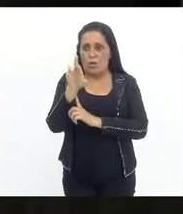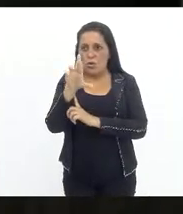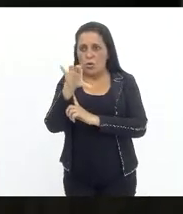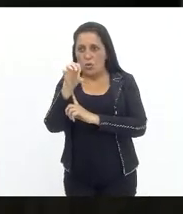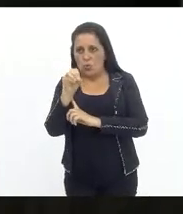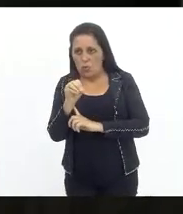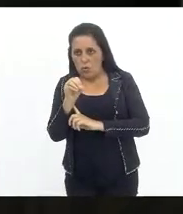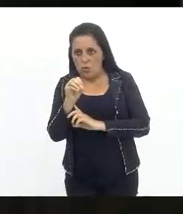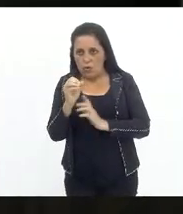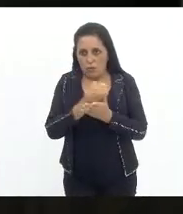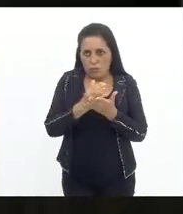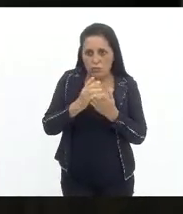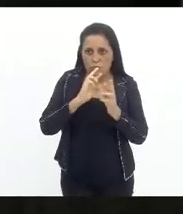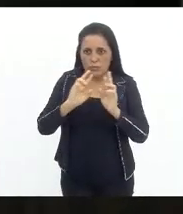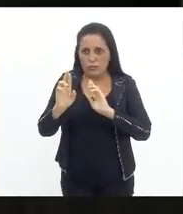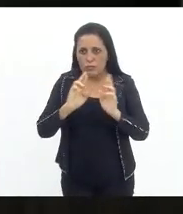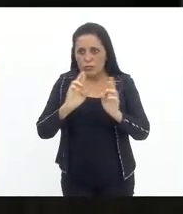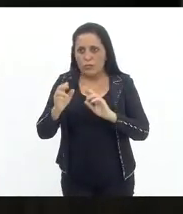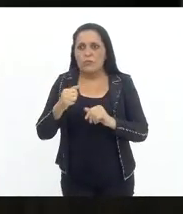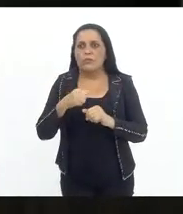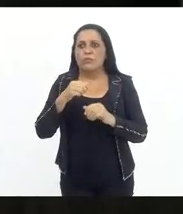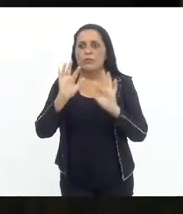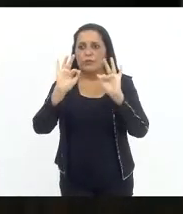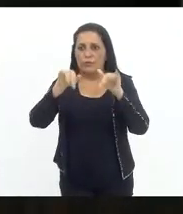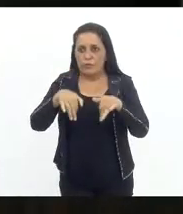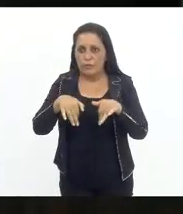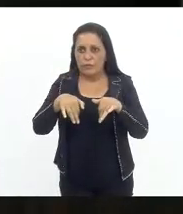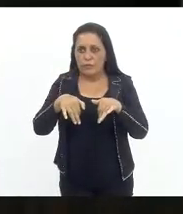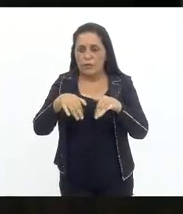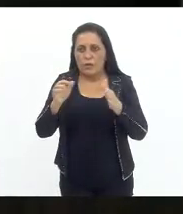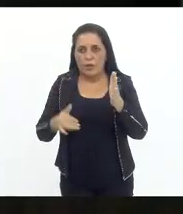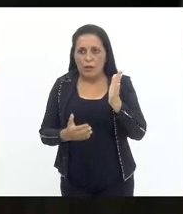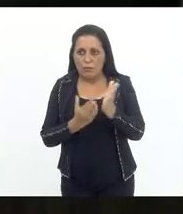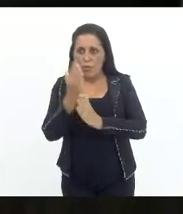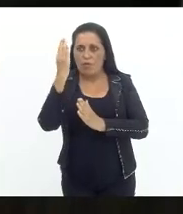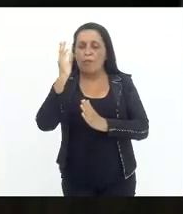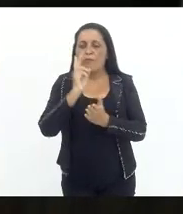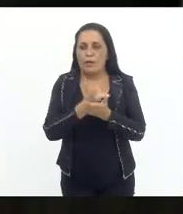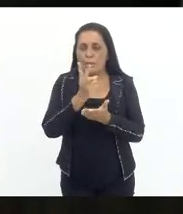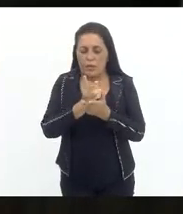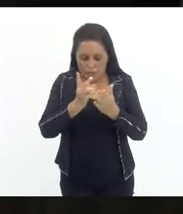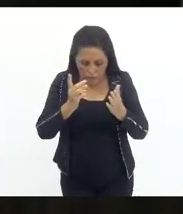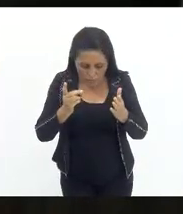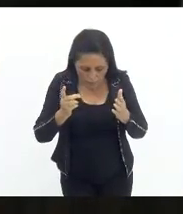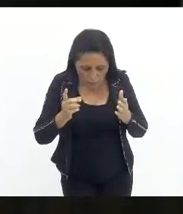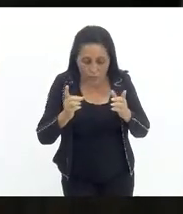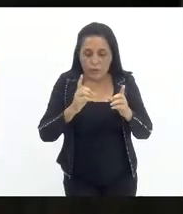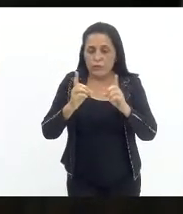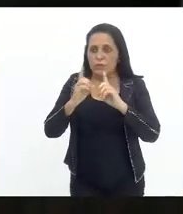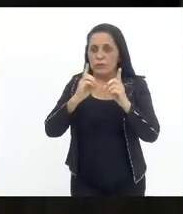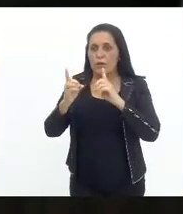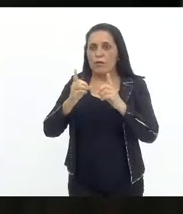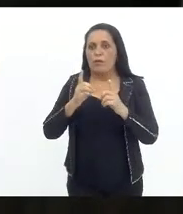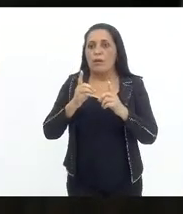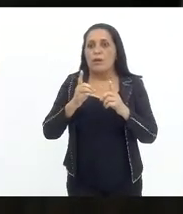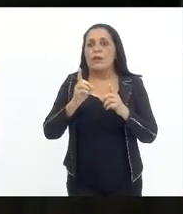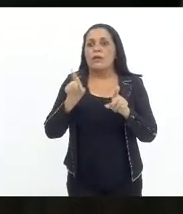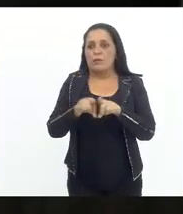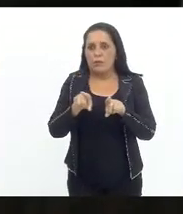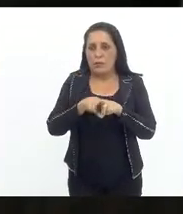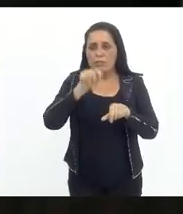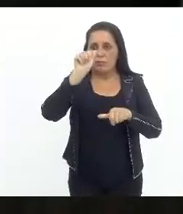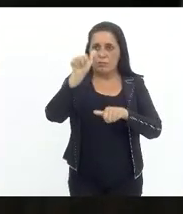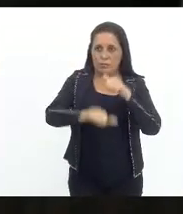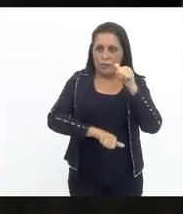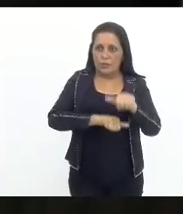encerra a discussão, em votação, os senhores que aprovam, permaneçam como estão. Aprovado o parecer da Comissão de Indicação de Legislação pela Transformação, simples, e